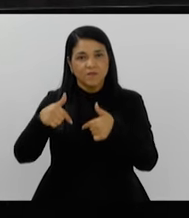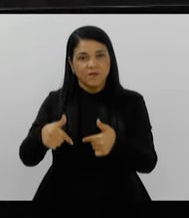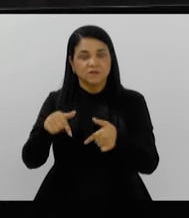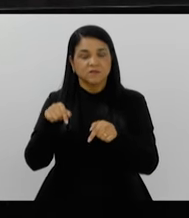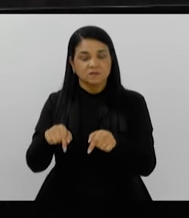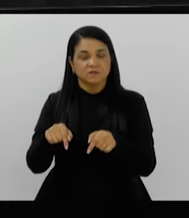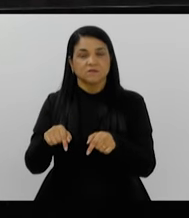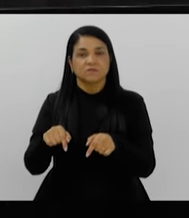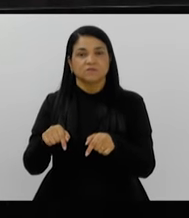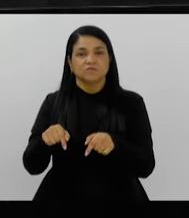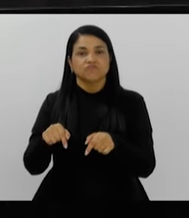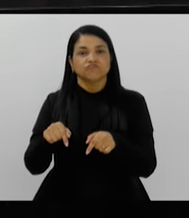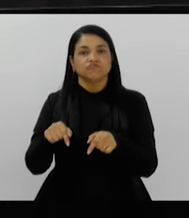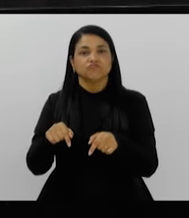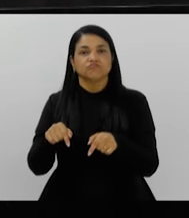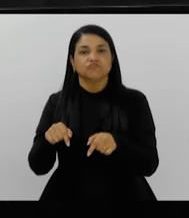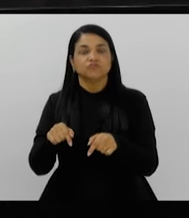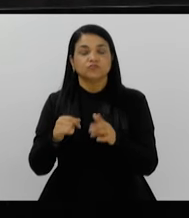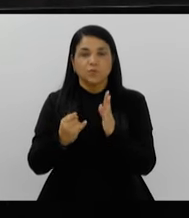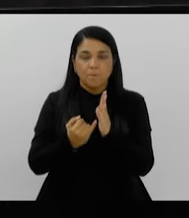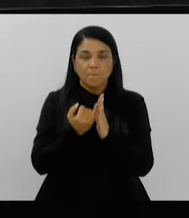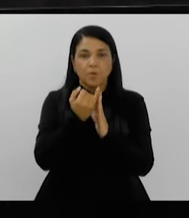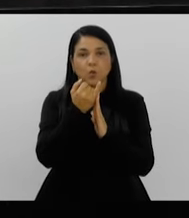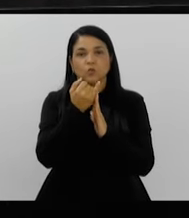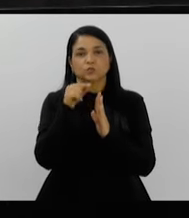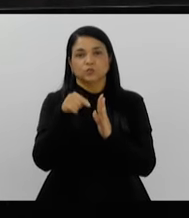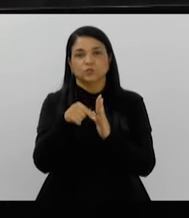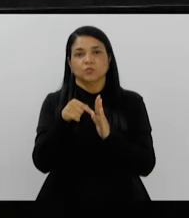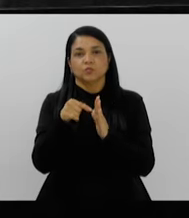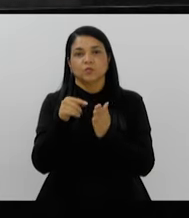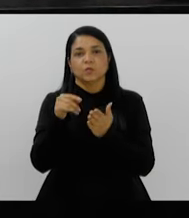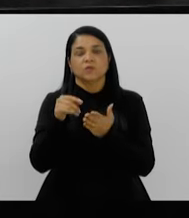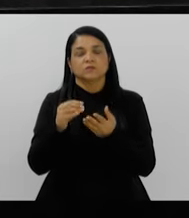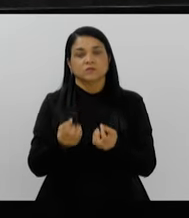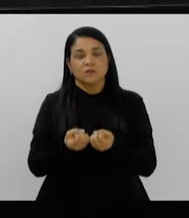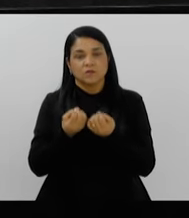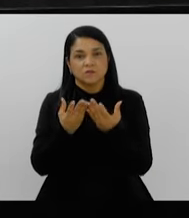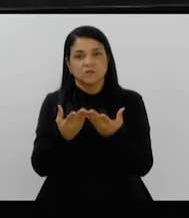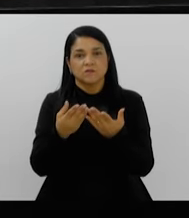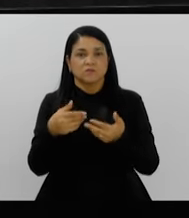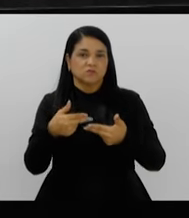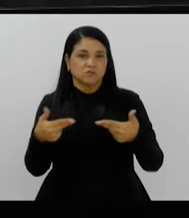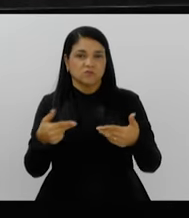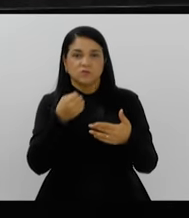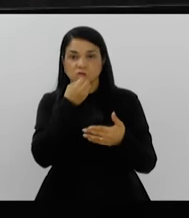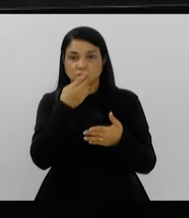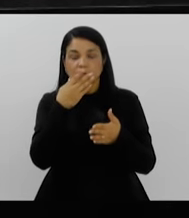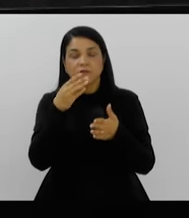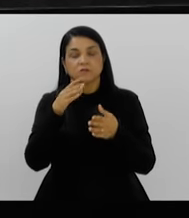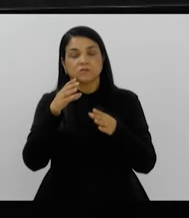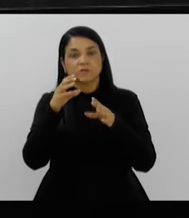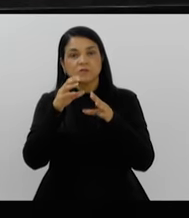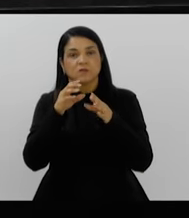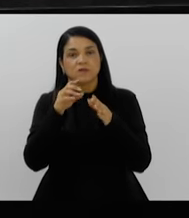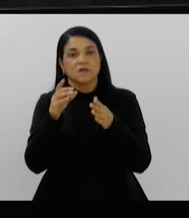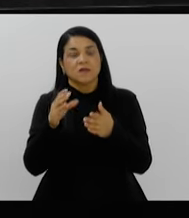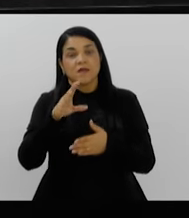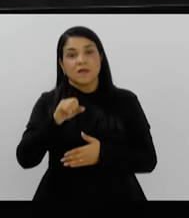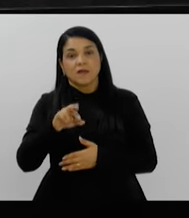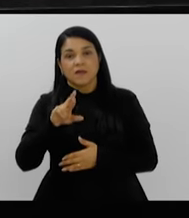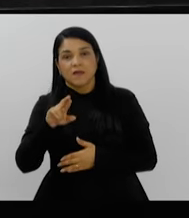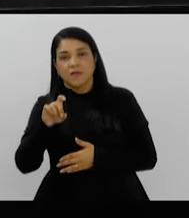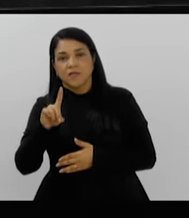apropriada pelo contribuinte do imposto em razão da concessão dos benefícios tributários, tal como o crédito presumido